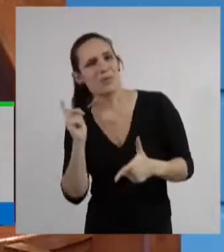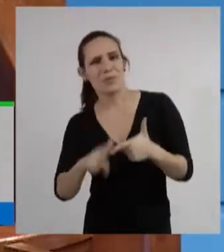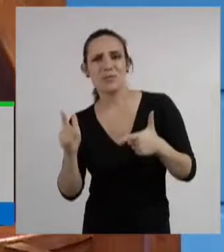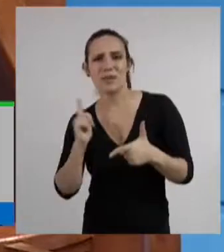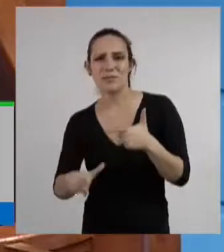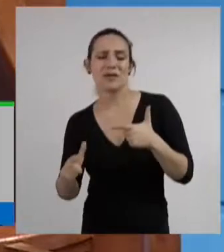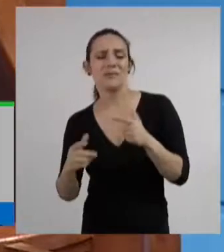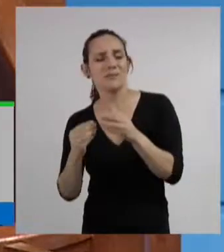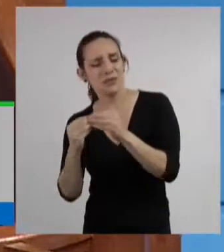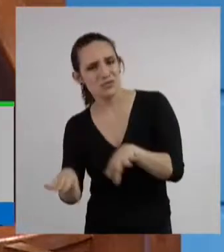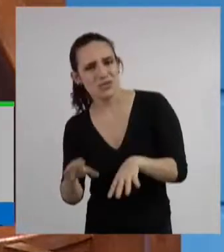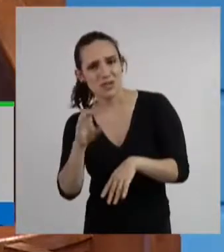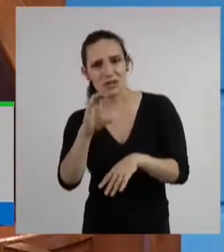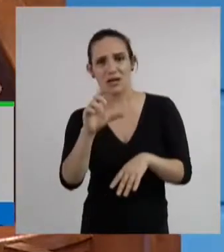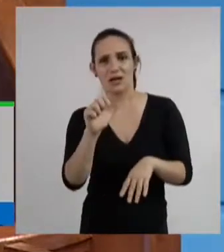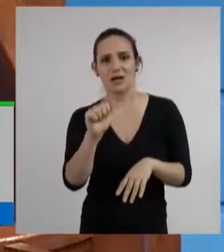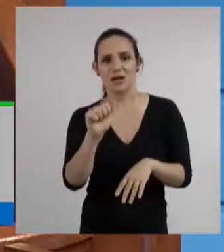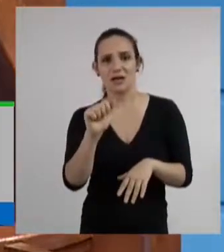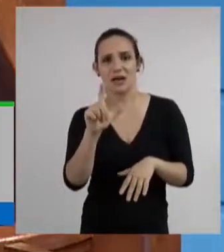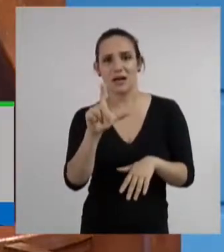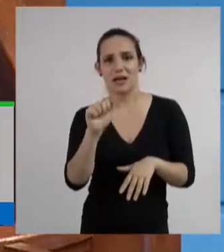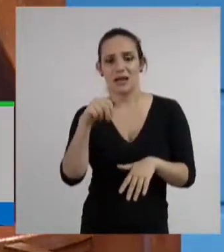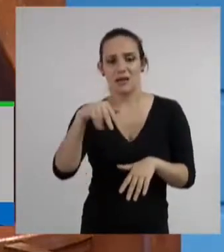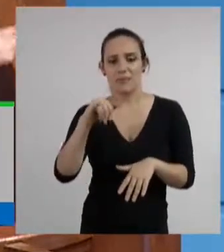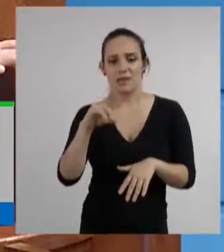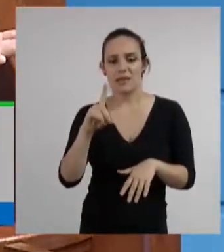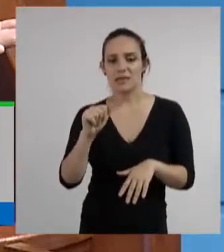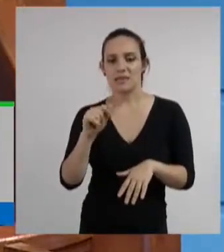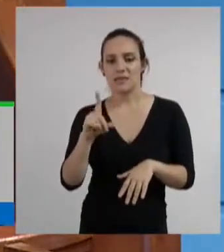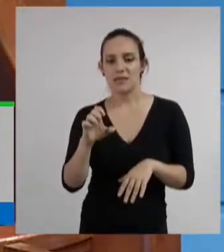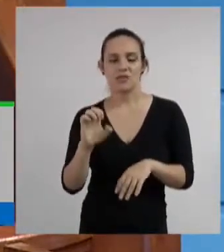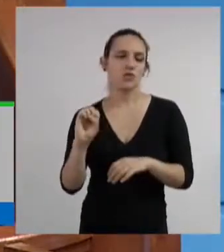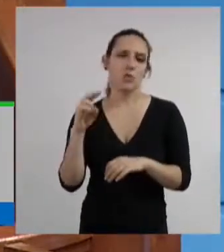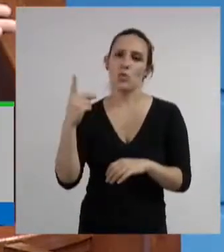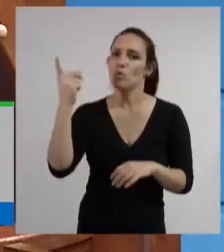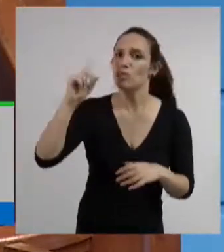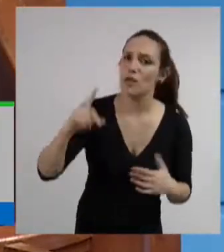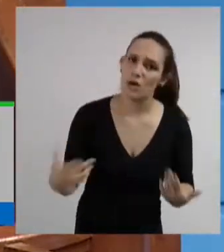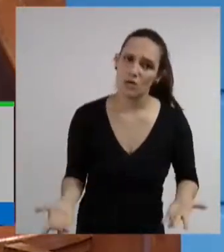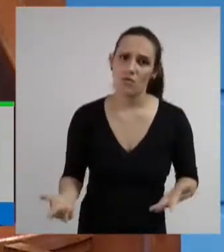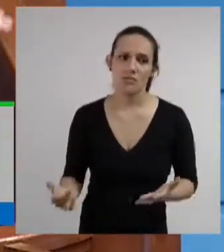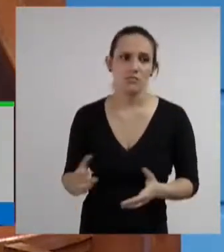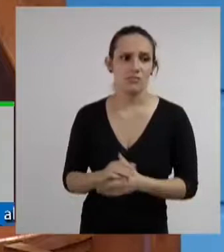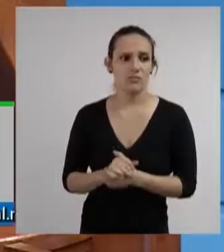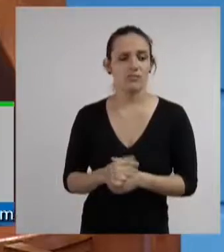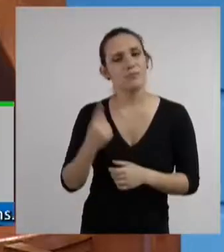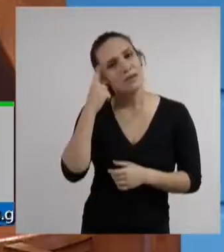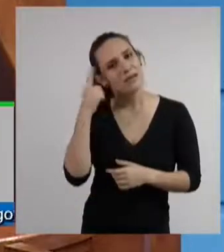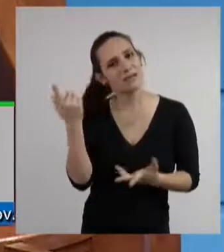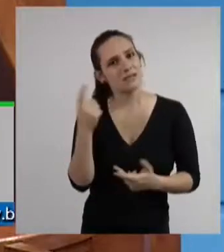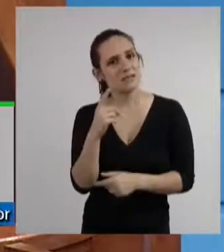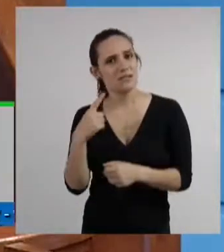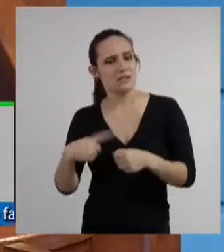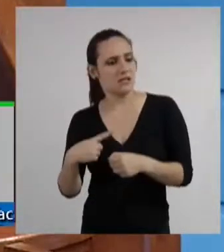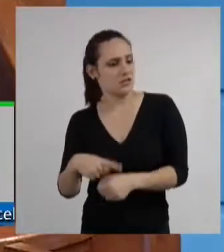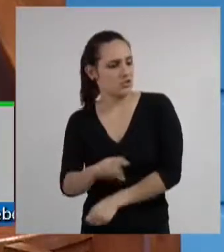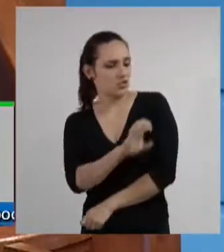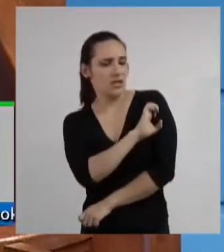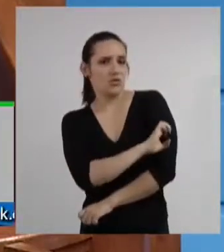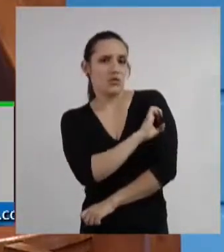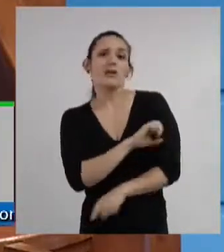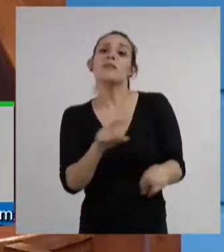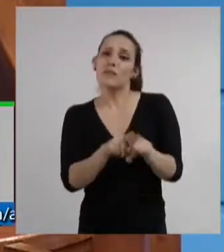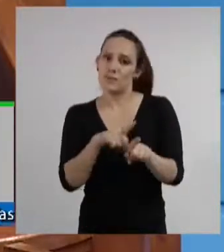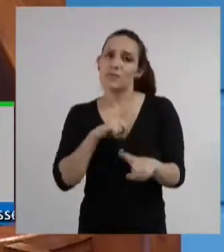resolve de forma paliativa naquele momento, e depois na outra chuva atrapalha tudo, Eldorado não é diferente. Mas se a gente